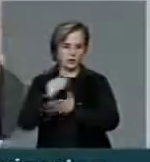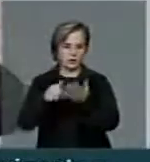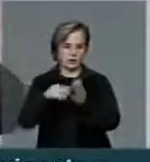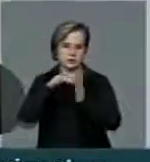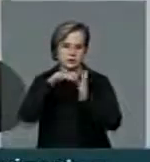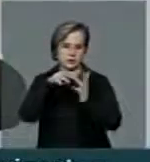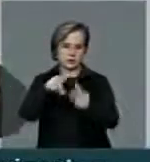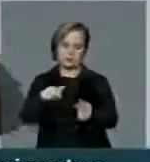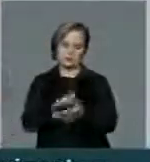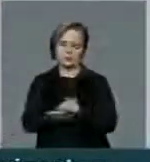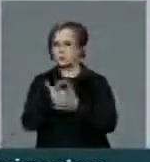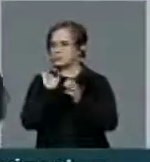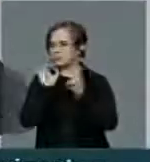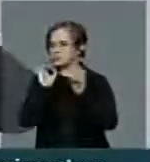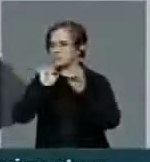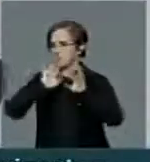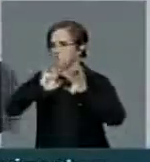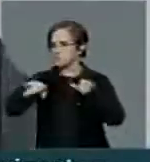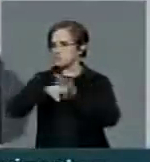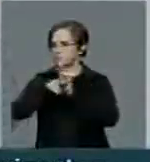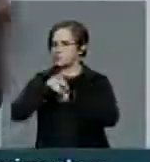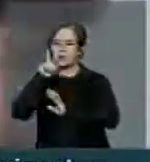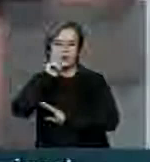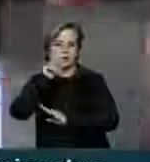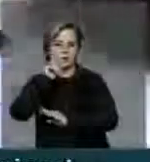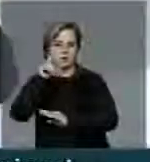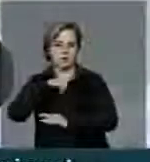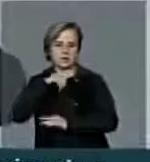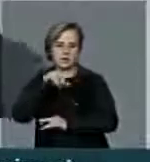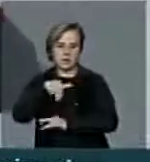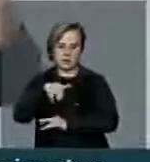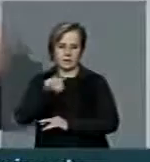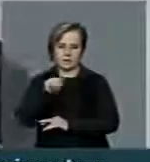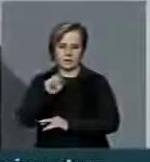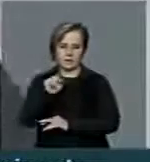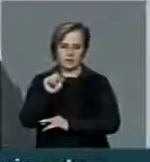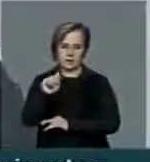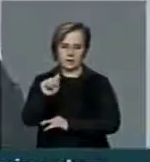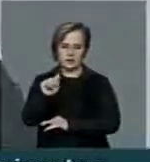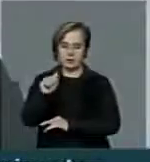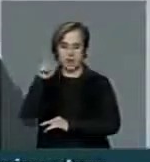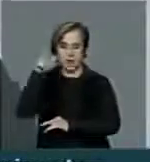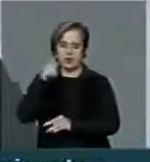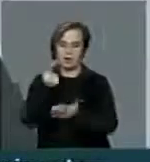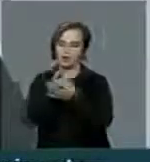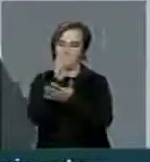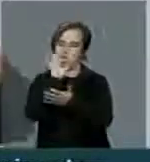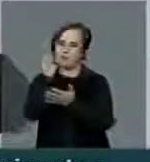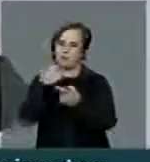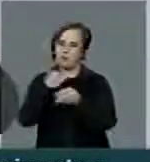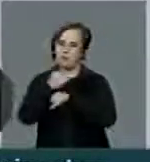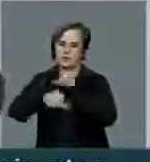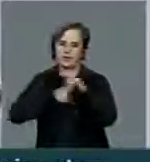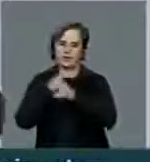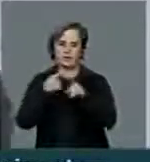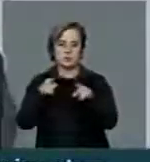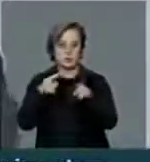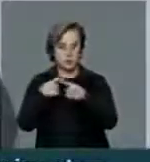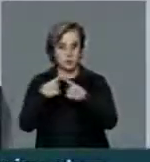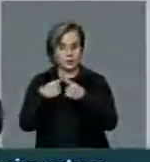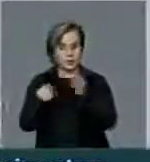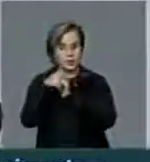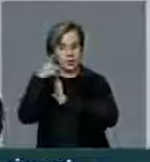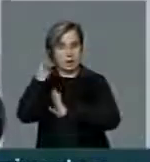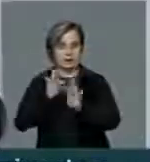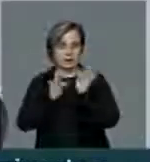os americanos que têm a NASA. Eles não compram, eles simplesmente desenvolvem, eles têm a tecnologia. A complexidade, nenhuma